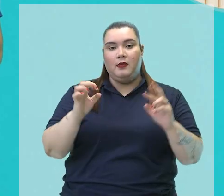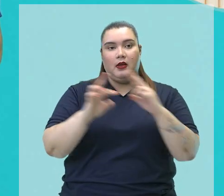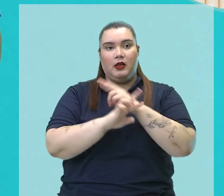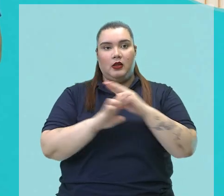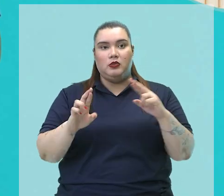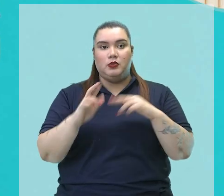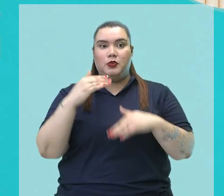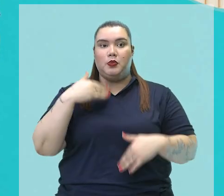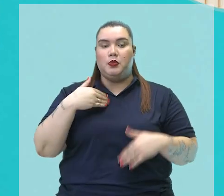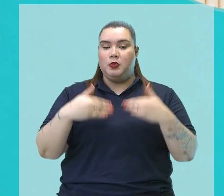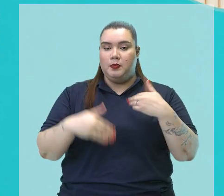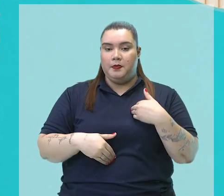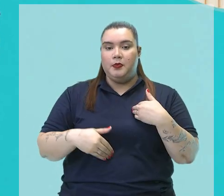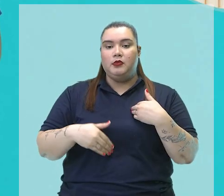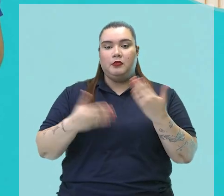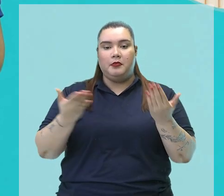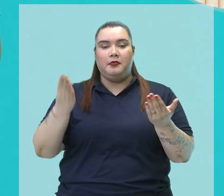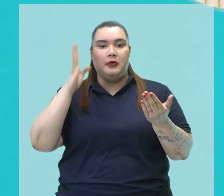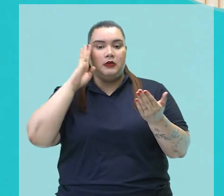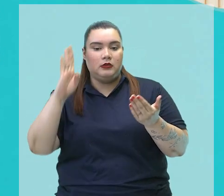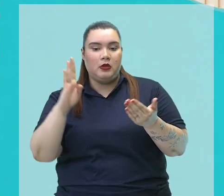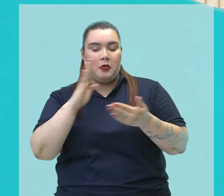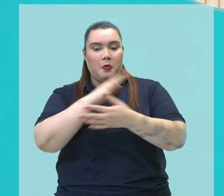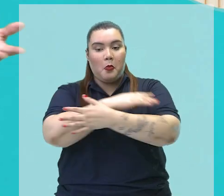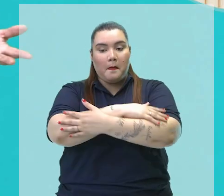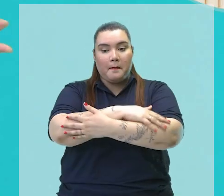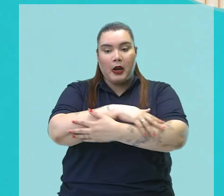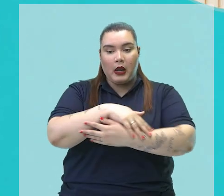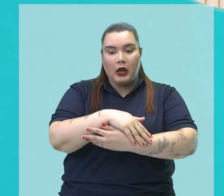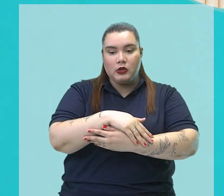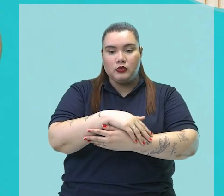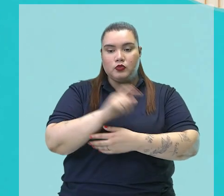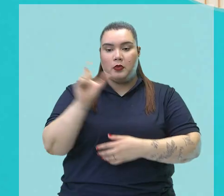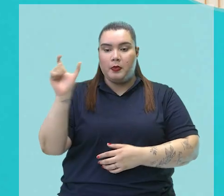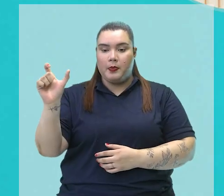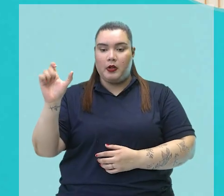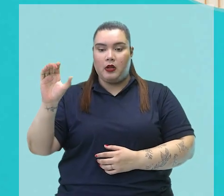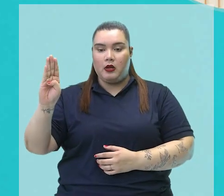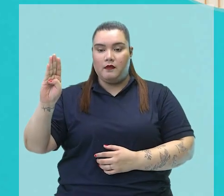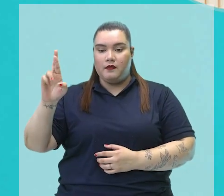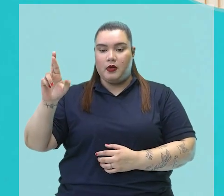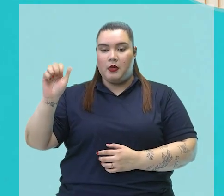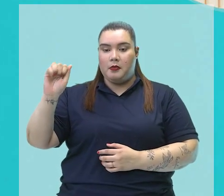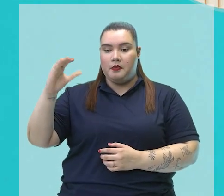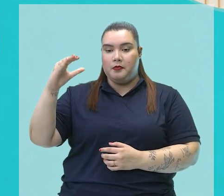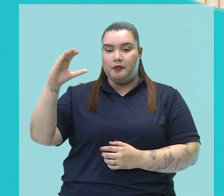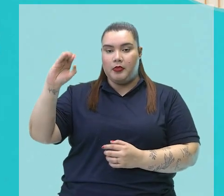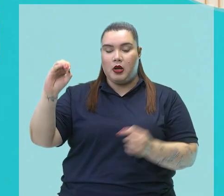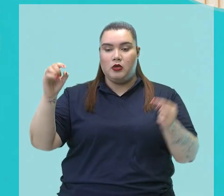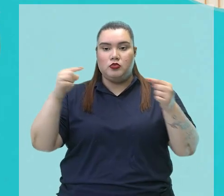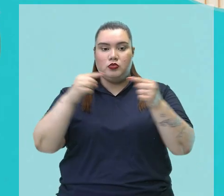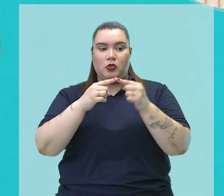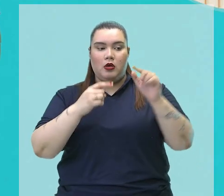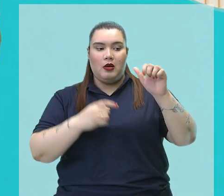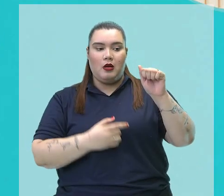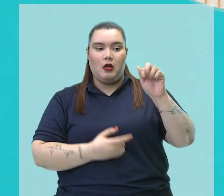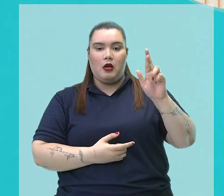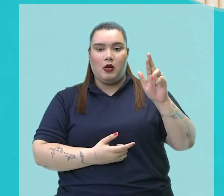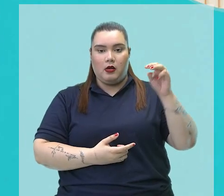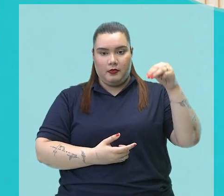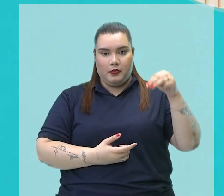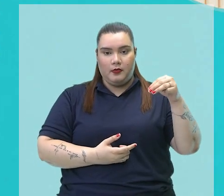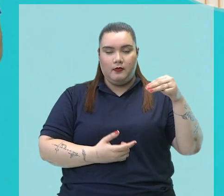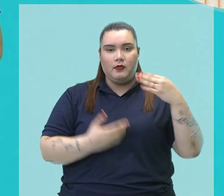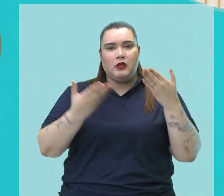ao nosso corpo, especialmente quando nós falamos braço, por exemplo, arm, provavelmente vocês já ouviram essa palavrinha. É sempre bom, quando a gente está